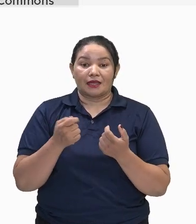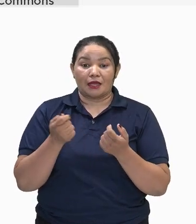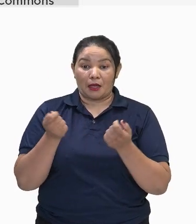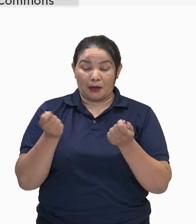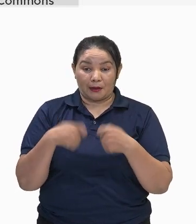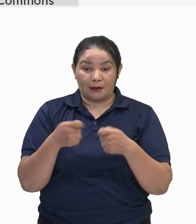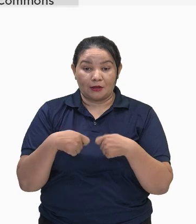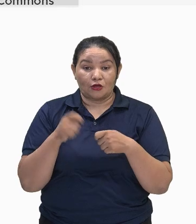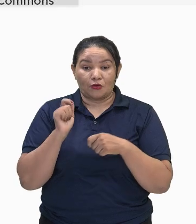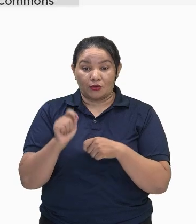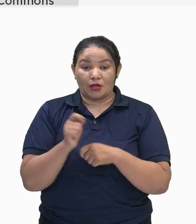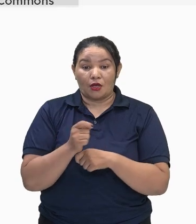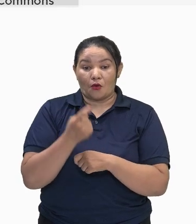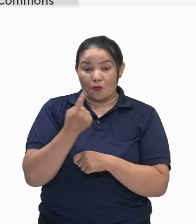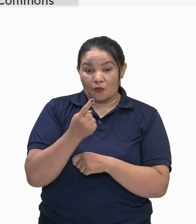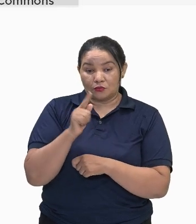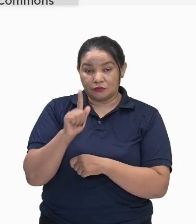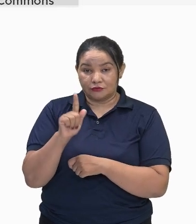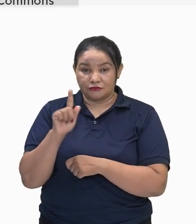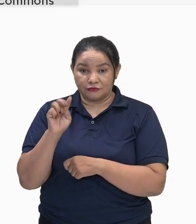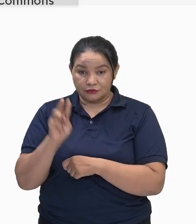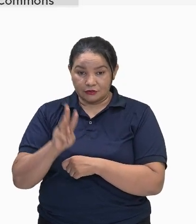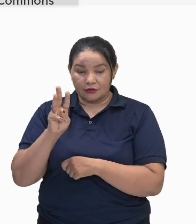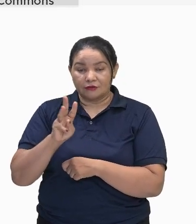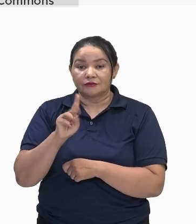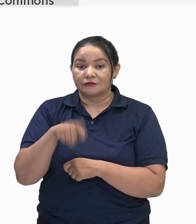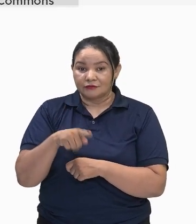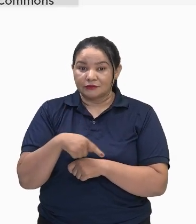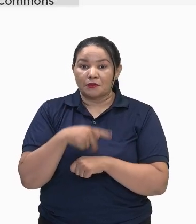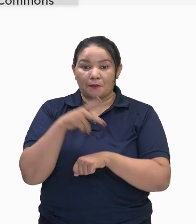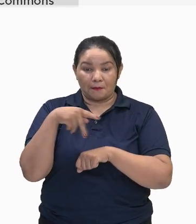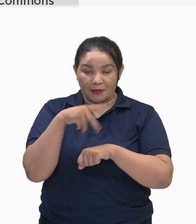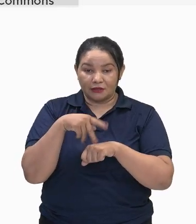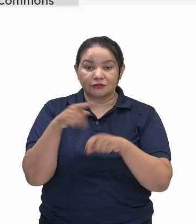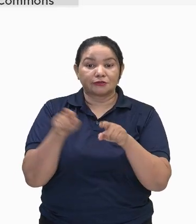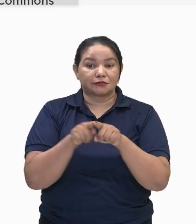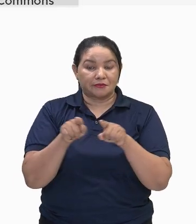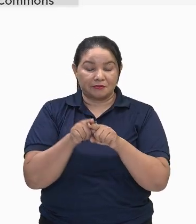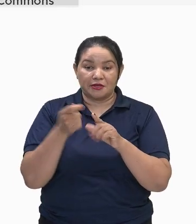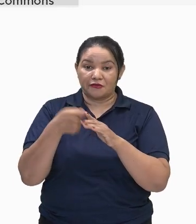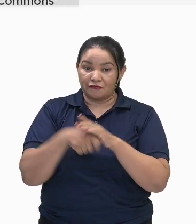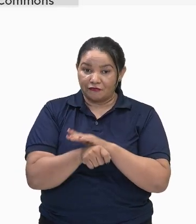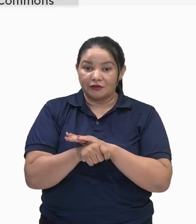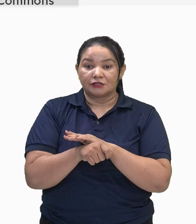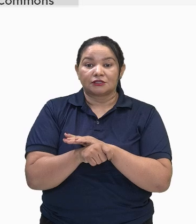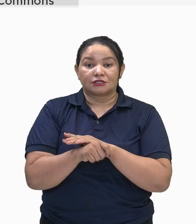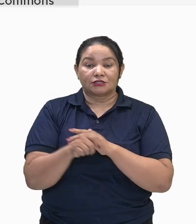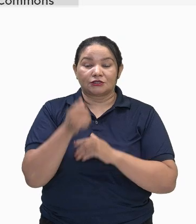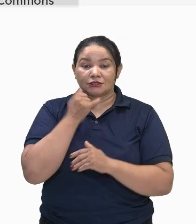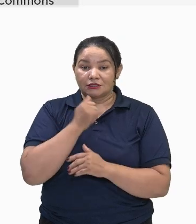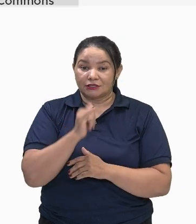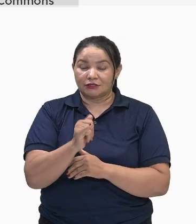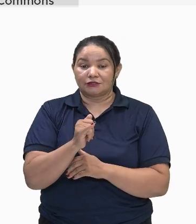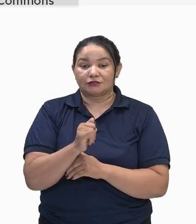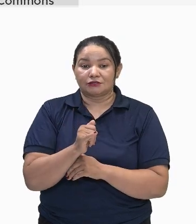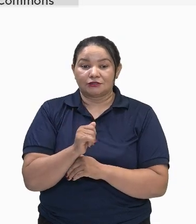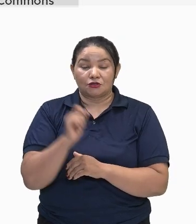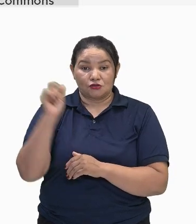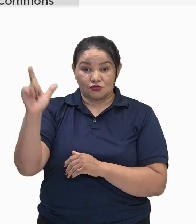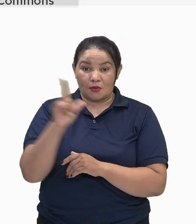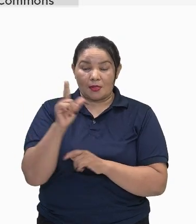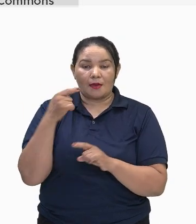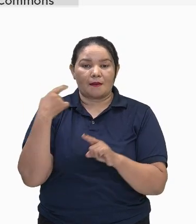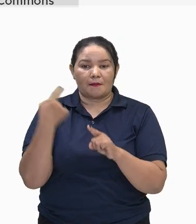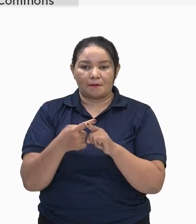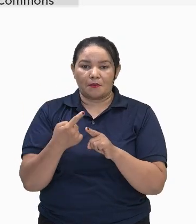gigawatt. Então, quer dizer que o nosso país também, né, está investindo em energia solar, porque aí é uma